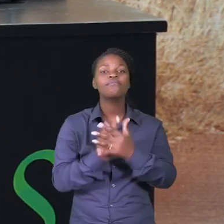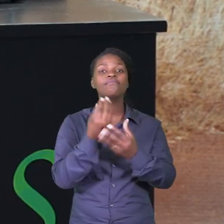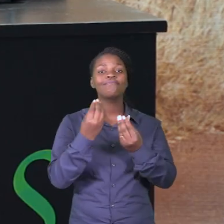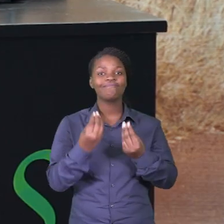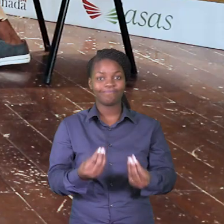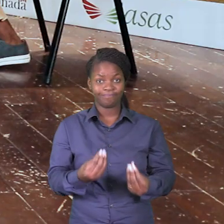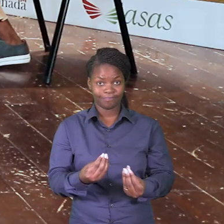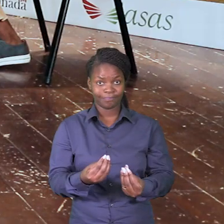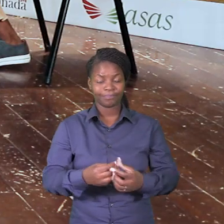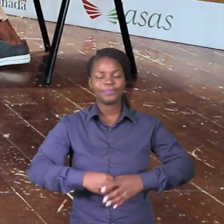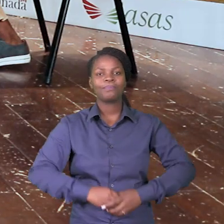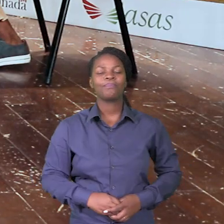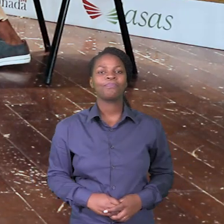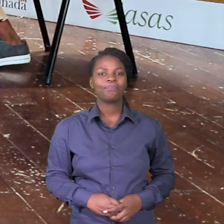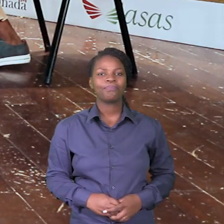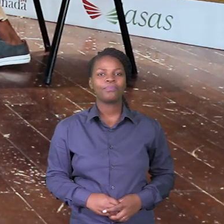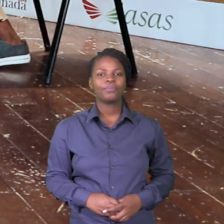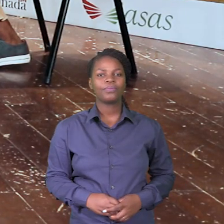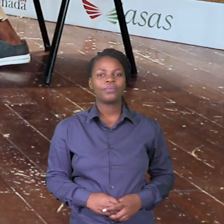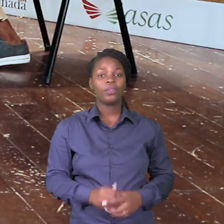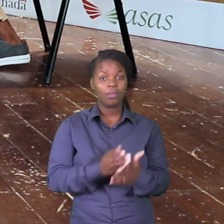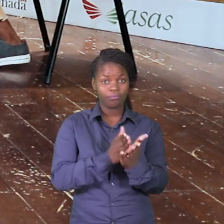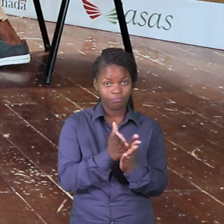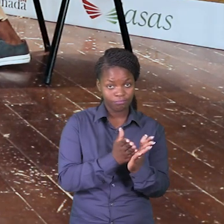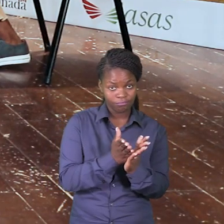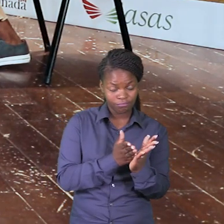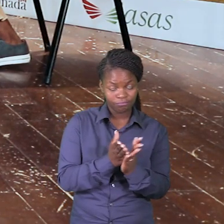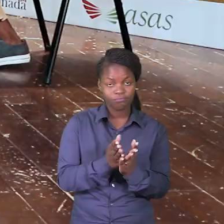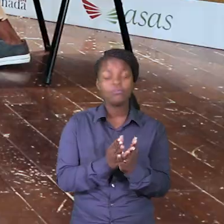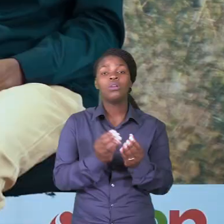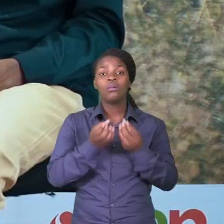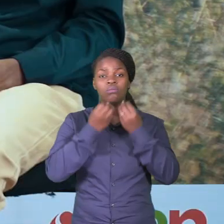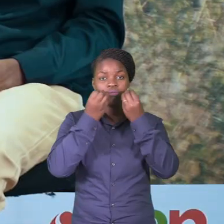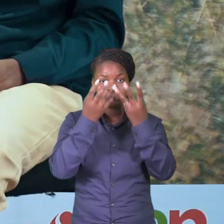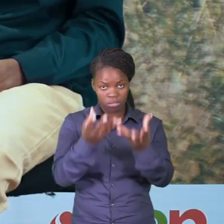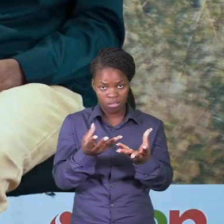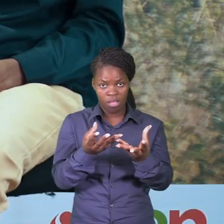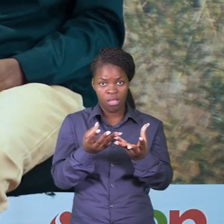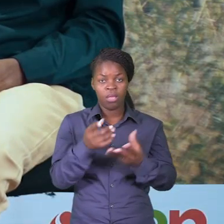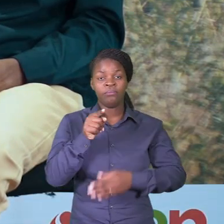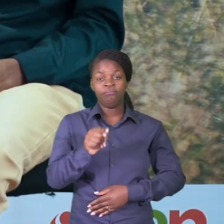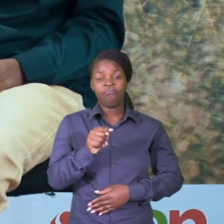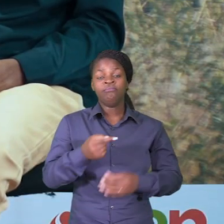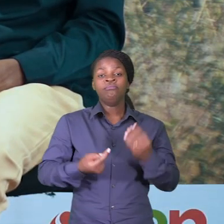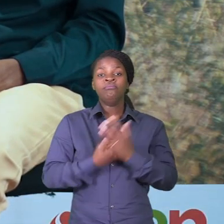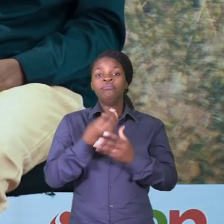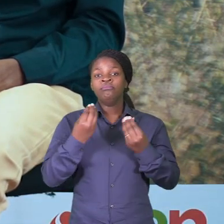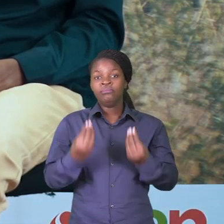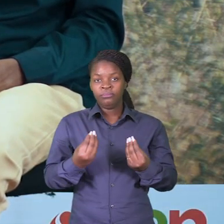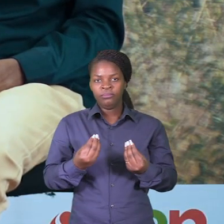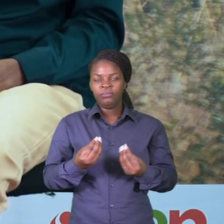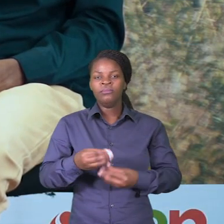deveria funcionar o mecanismo multiserial Ah para prevenção denúncia encaminha a resposta